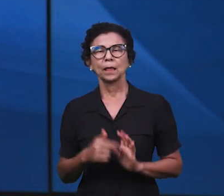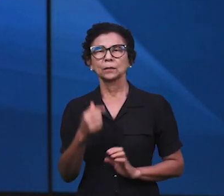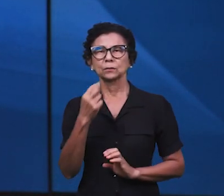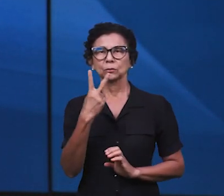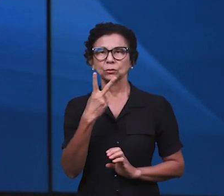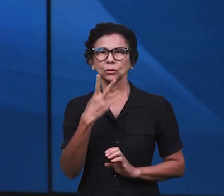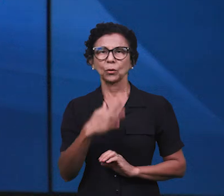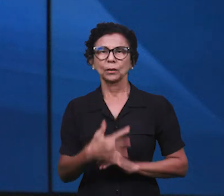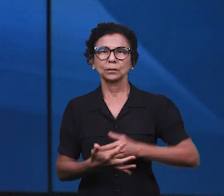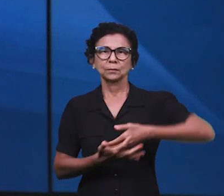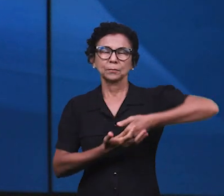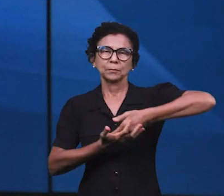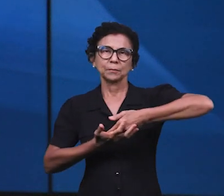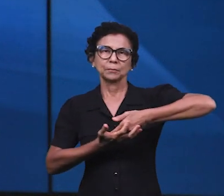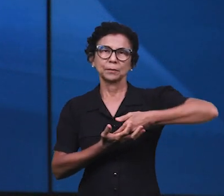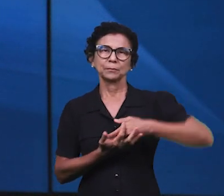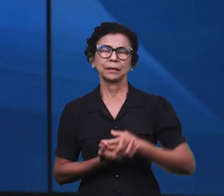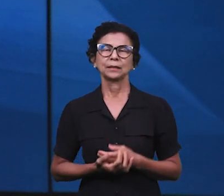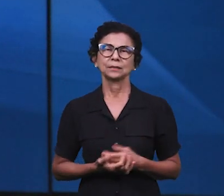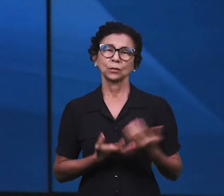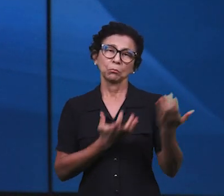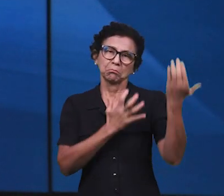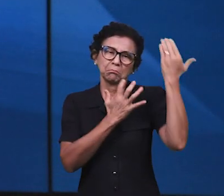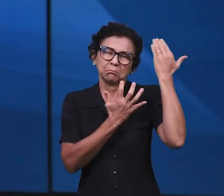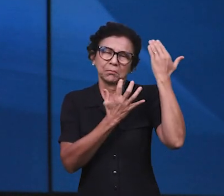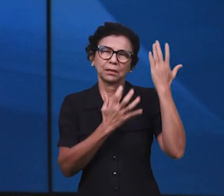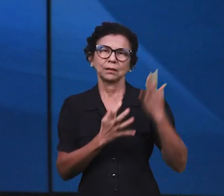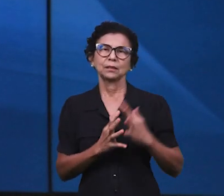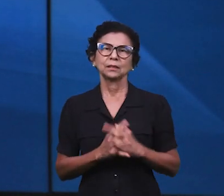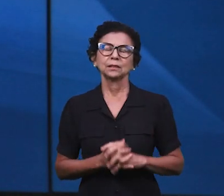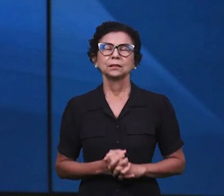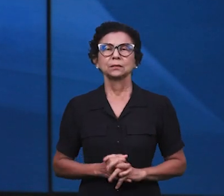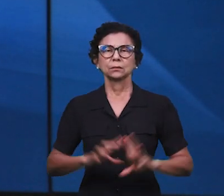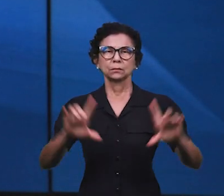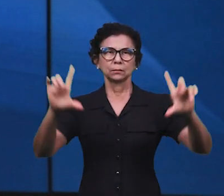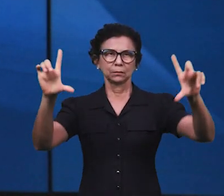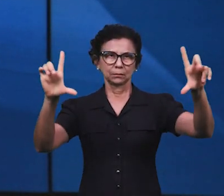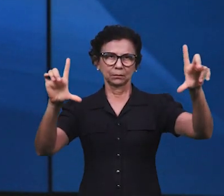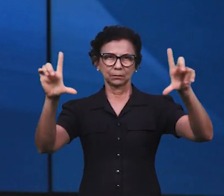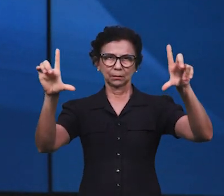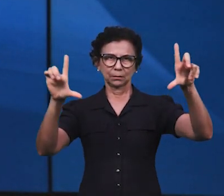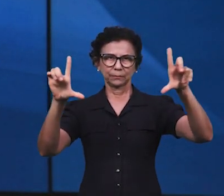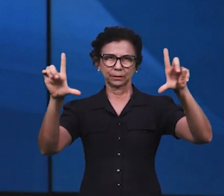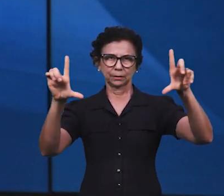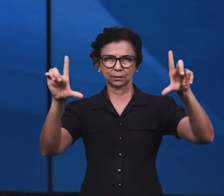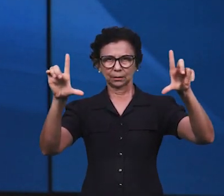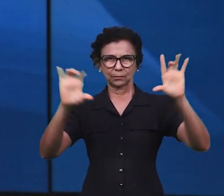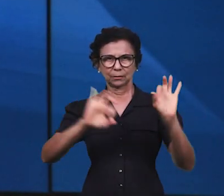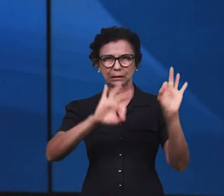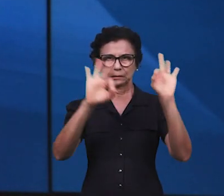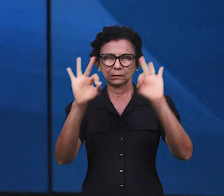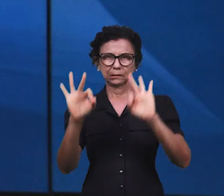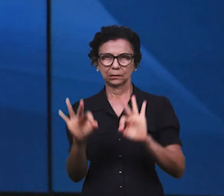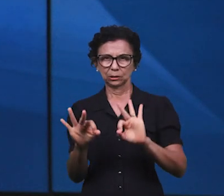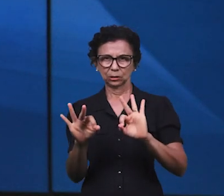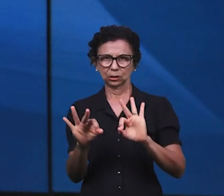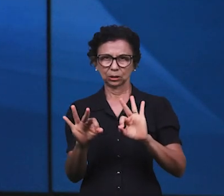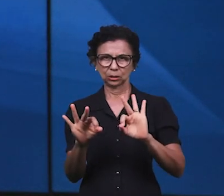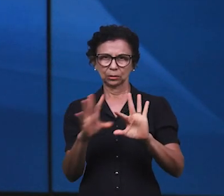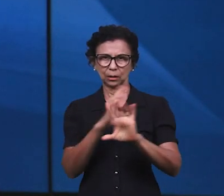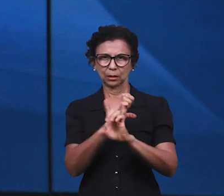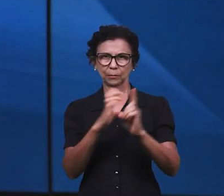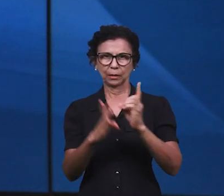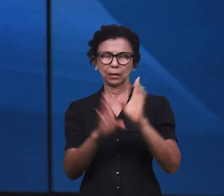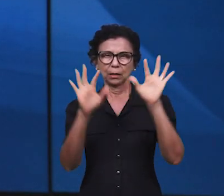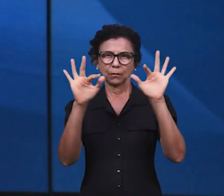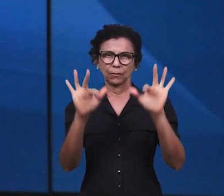os 2 bebês que estão ali diante da televisão assistindo a parte final da escola